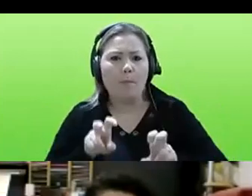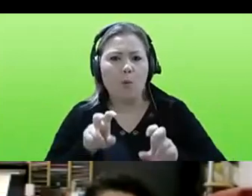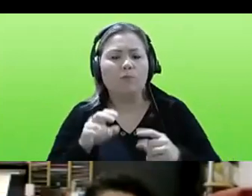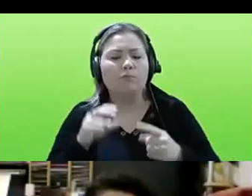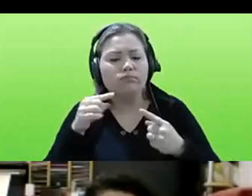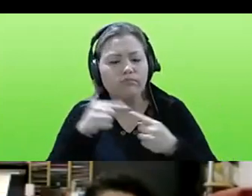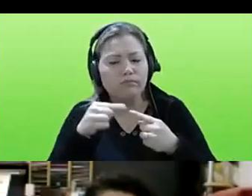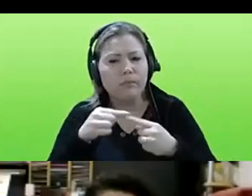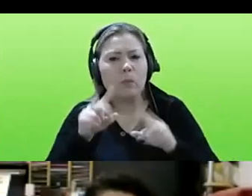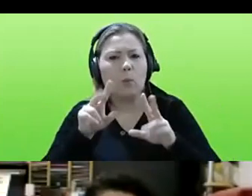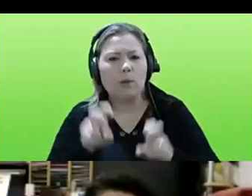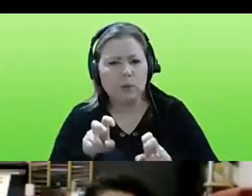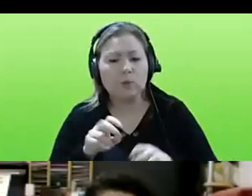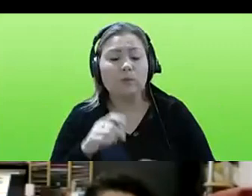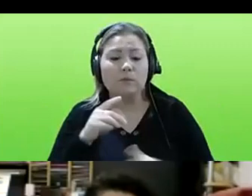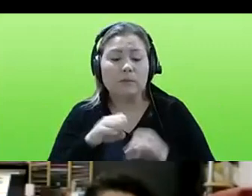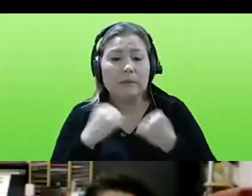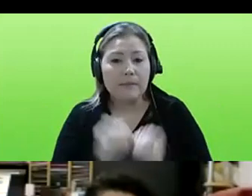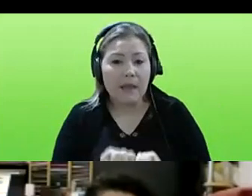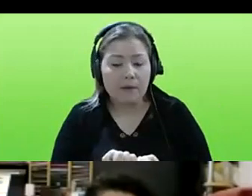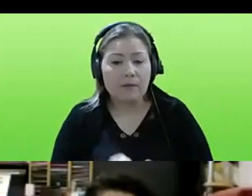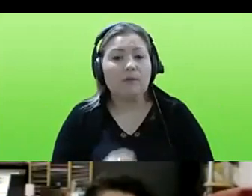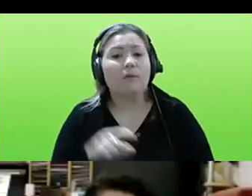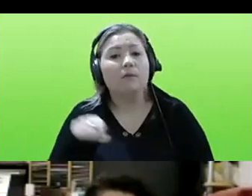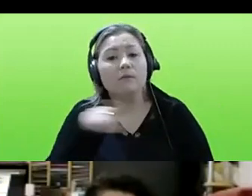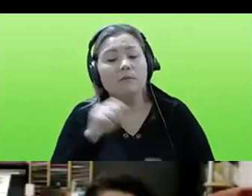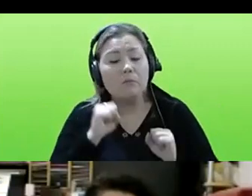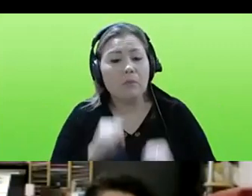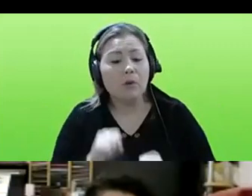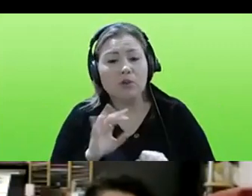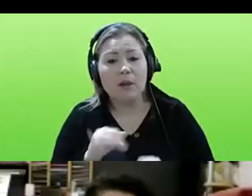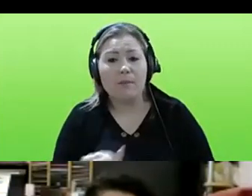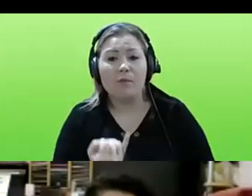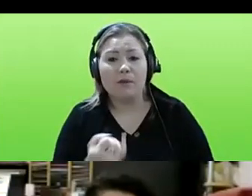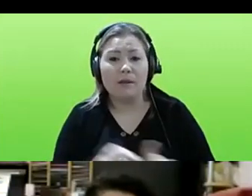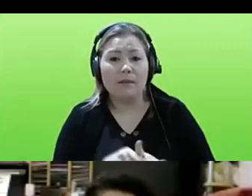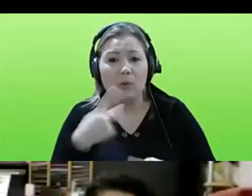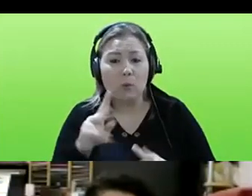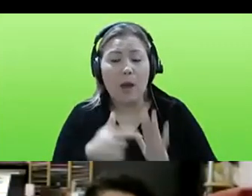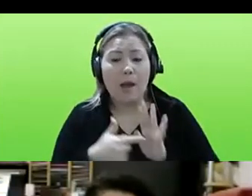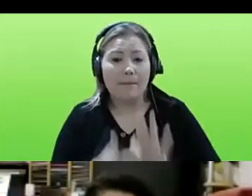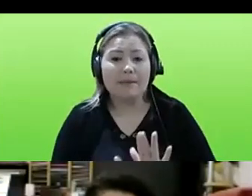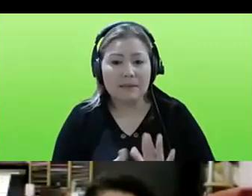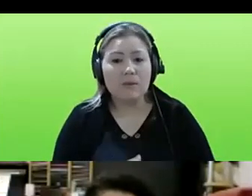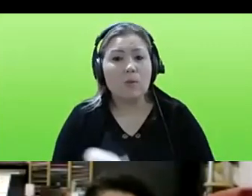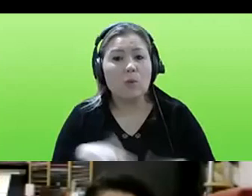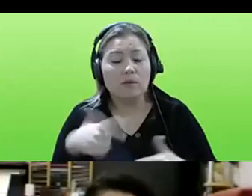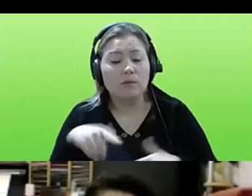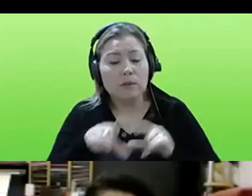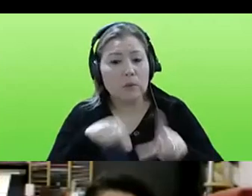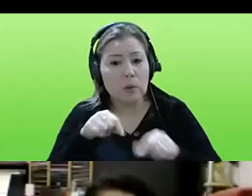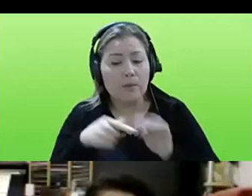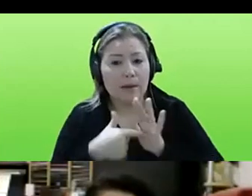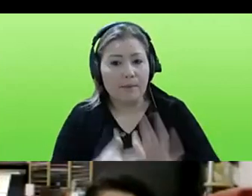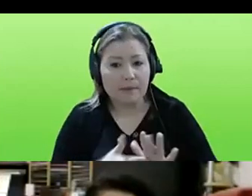tema genérico do seminário, e você pode já aproveitar na sua apresentação, quando você escolheu para apresentar